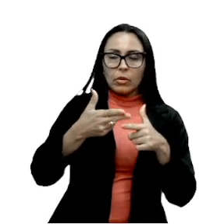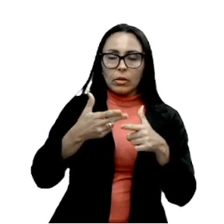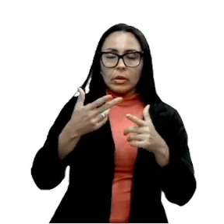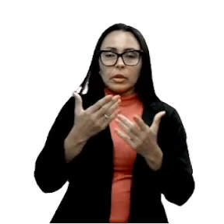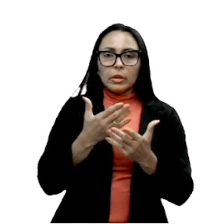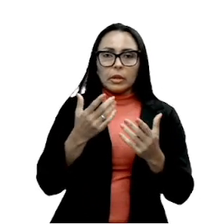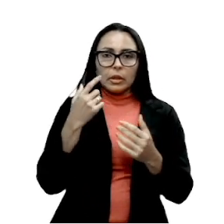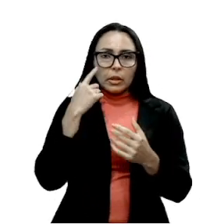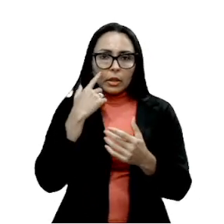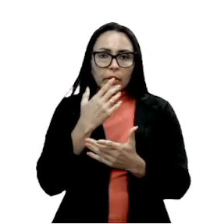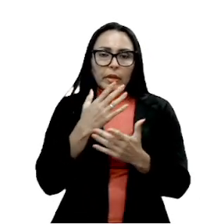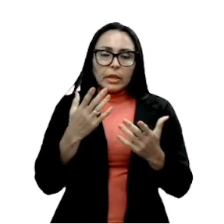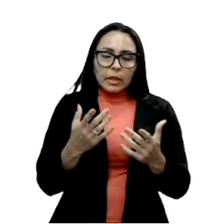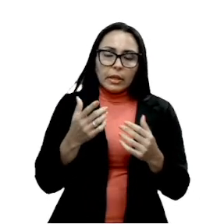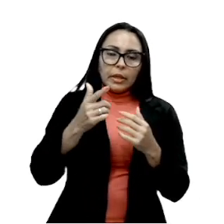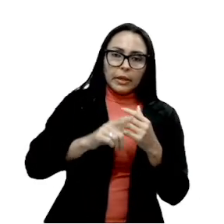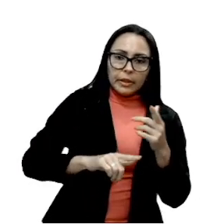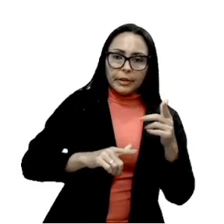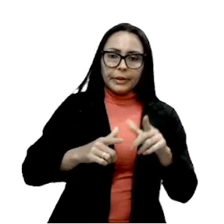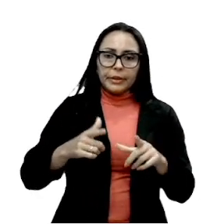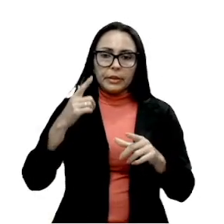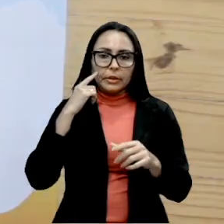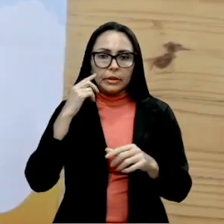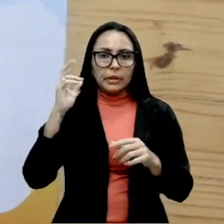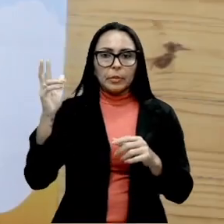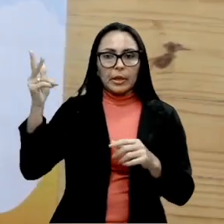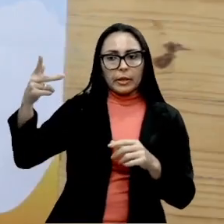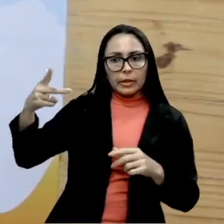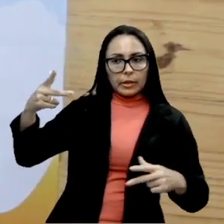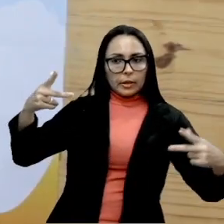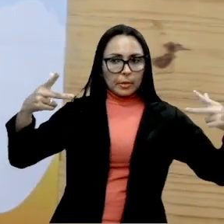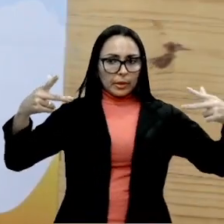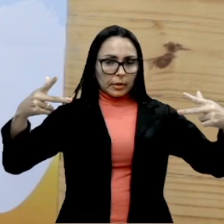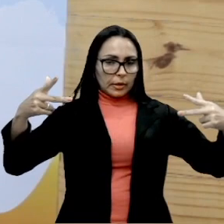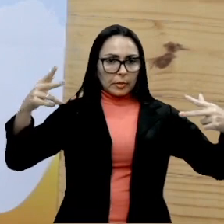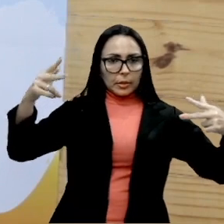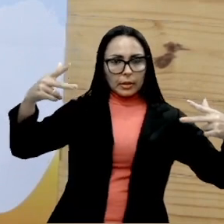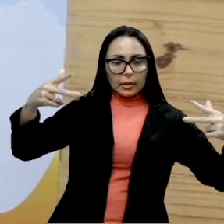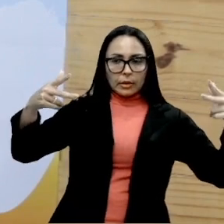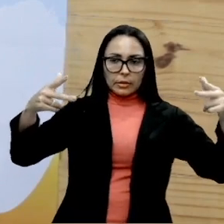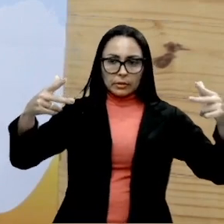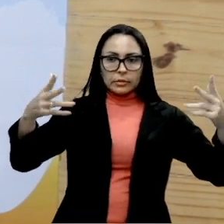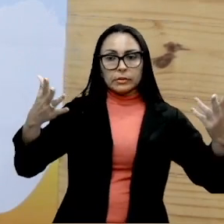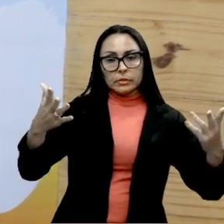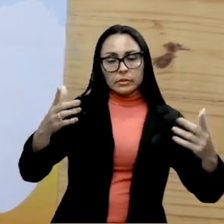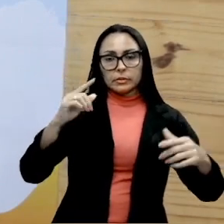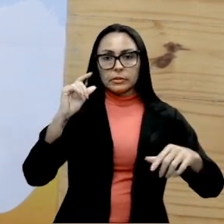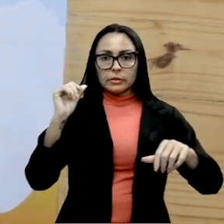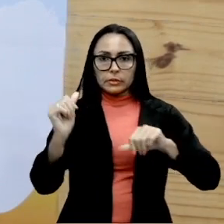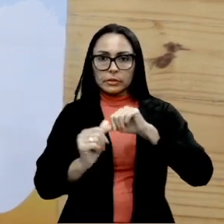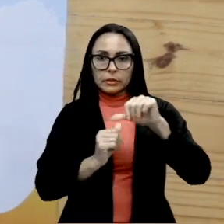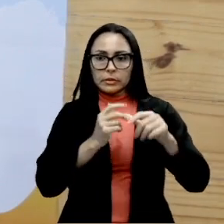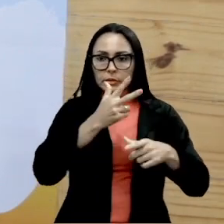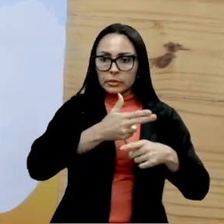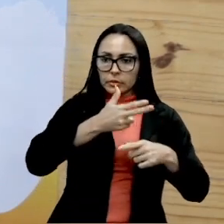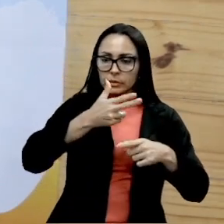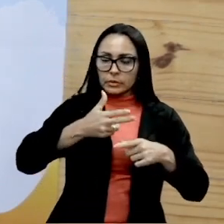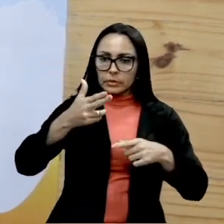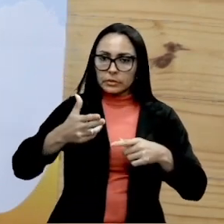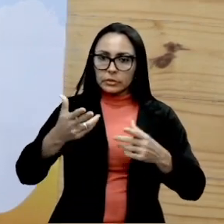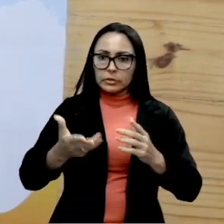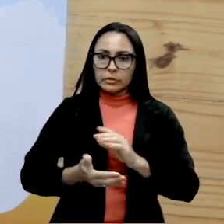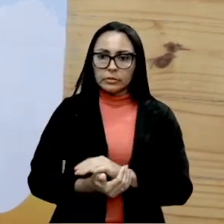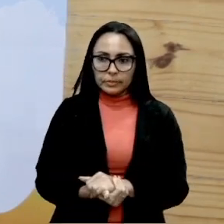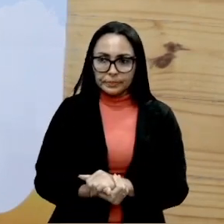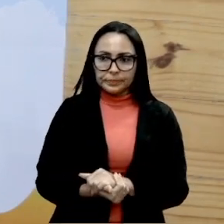ser no estúdio, é repetida. Tem câmera A, câmera B, câmera C e a edição. Aí sim, é mais